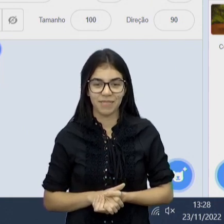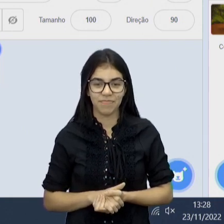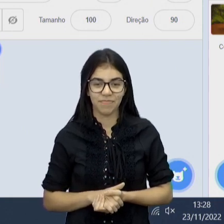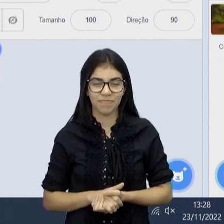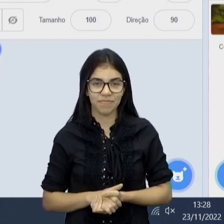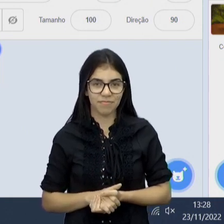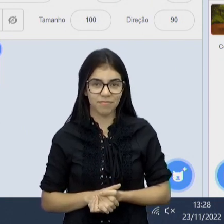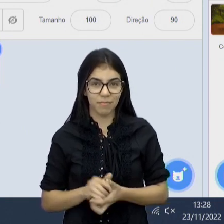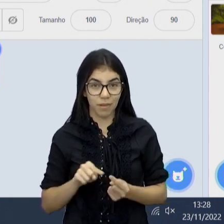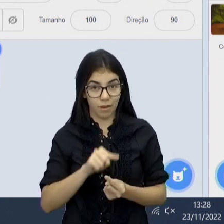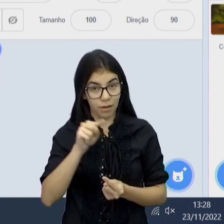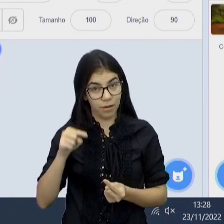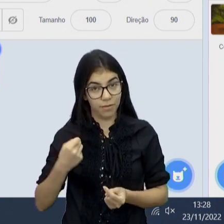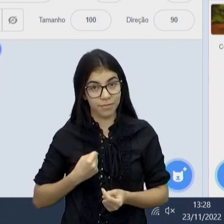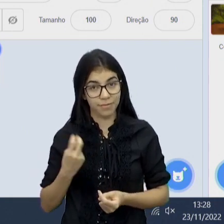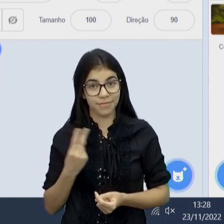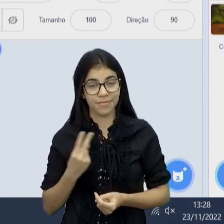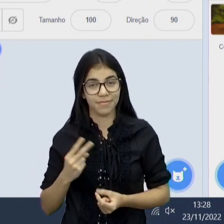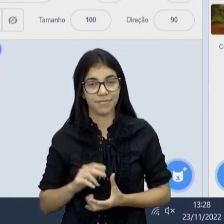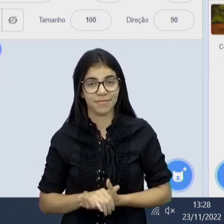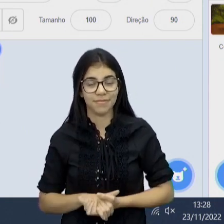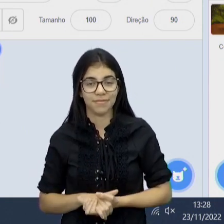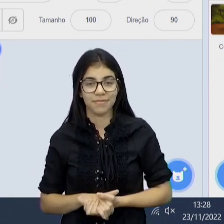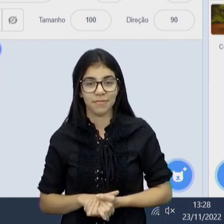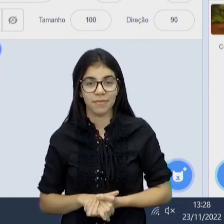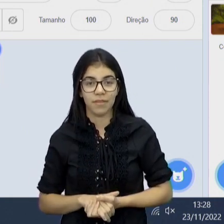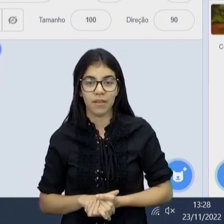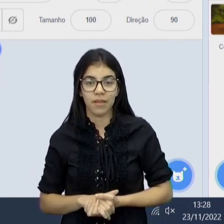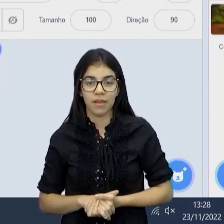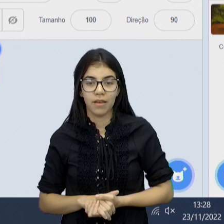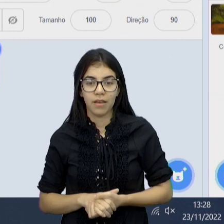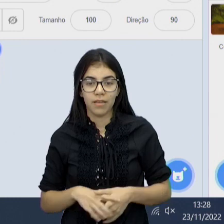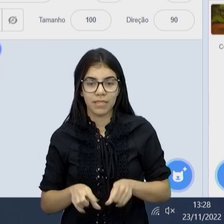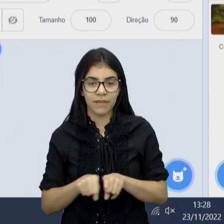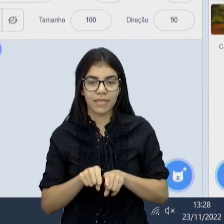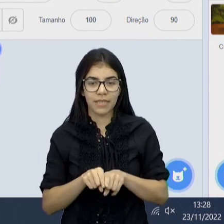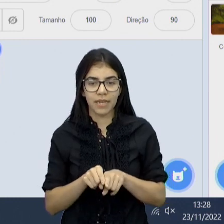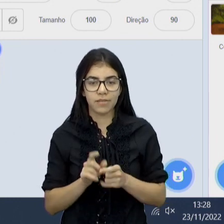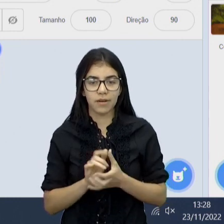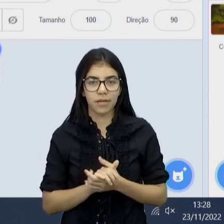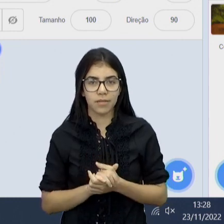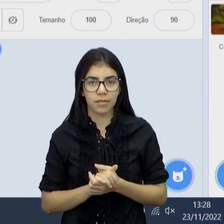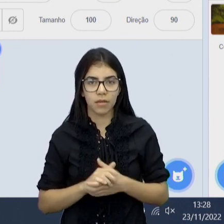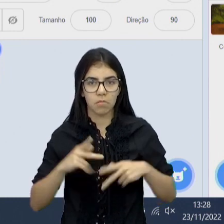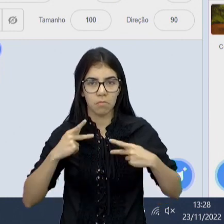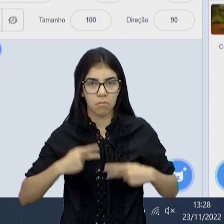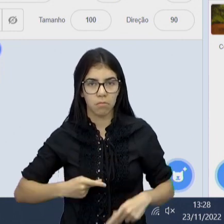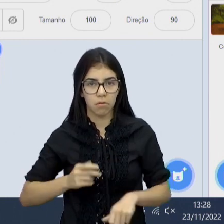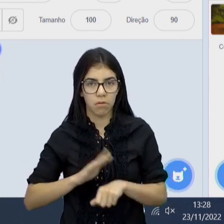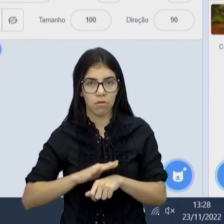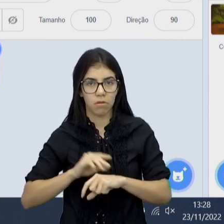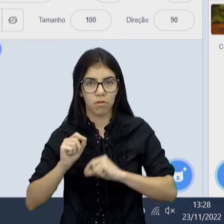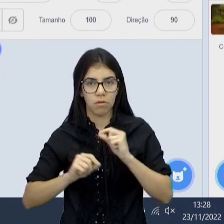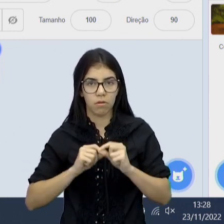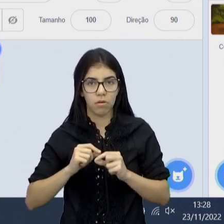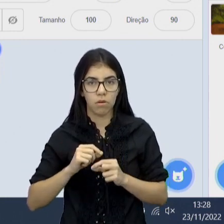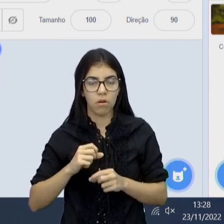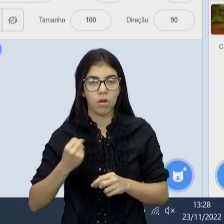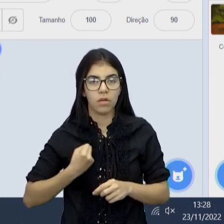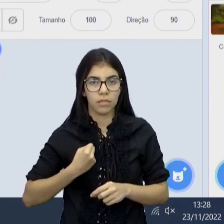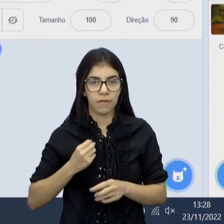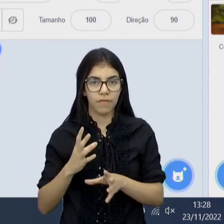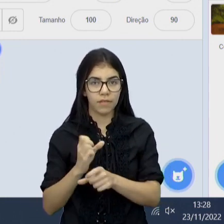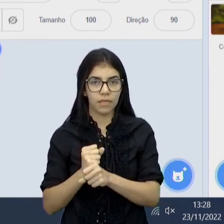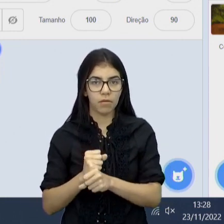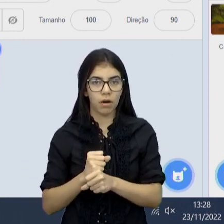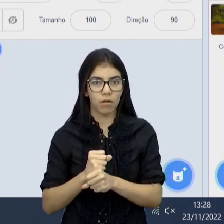no segundo você põe o número 2. Tá. Então, o que você está fazendo aí nessa programação? Tá? Você está falando que o dobro do número é, e aí ele pega a resposta e